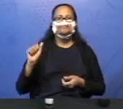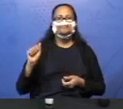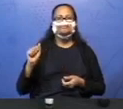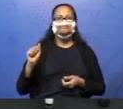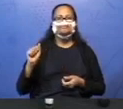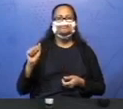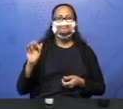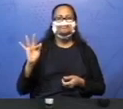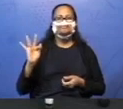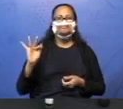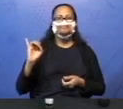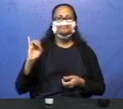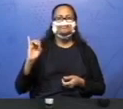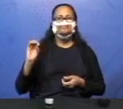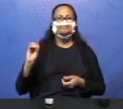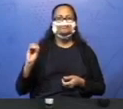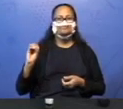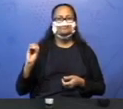Desafio